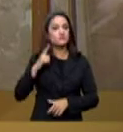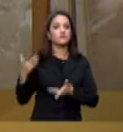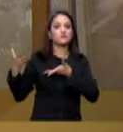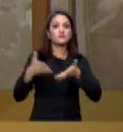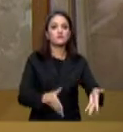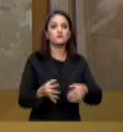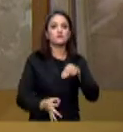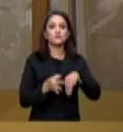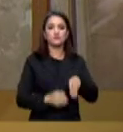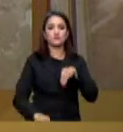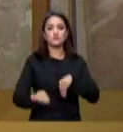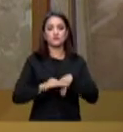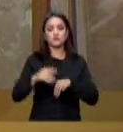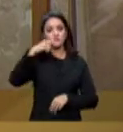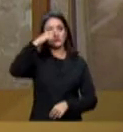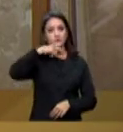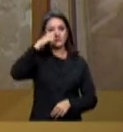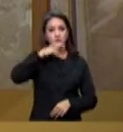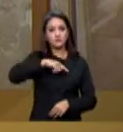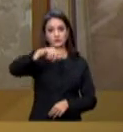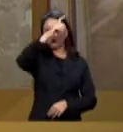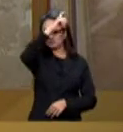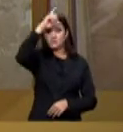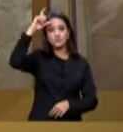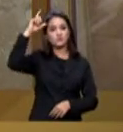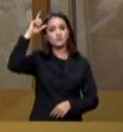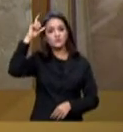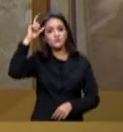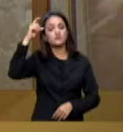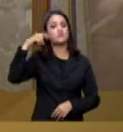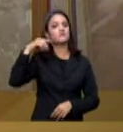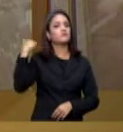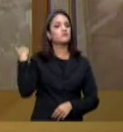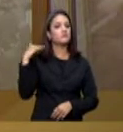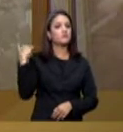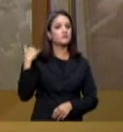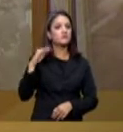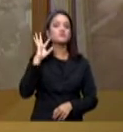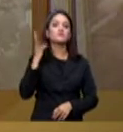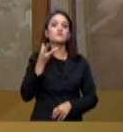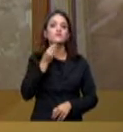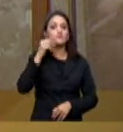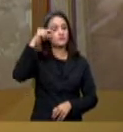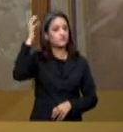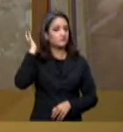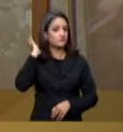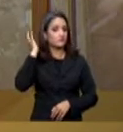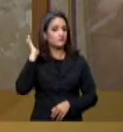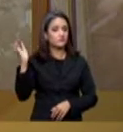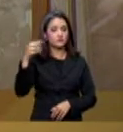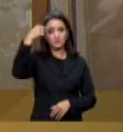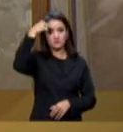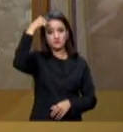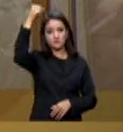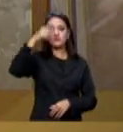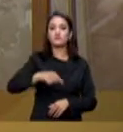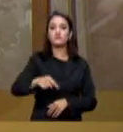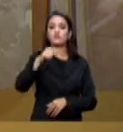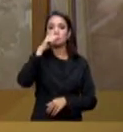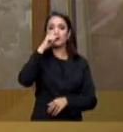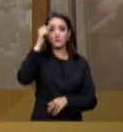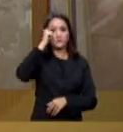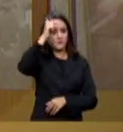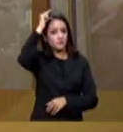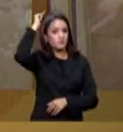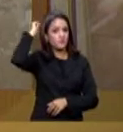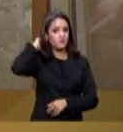os senhores ministros Gilmar Mendes, Ricardo Lewandowski, Carmen Lúcia, Dias Toffoli, Rosa Weber, Roberto Barroso, Edson Fachin,